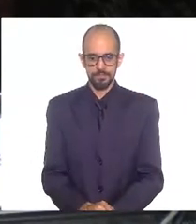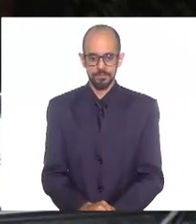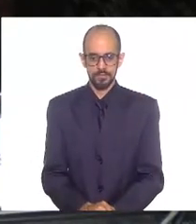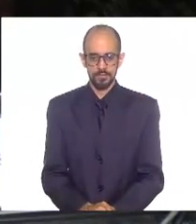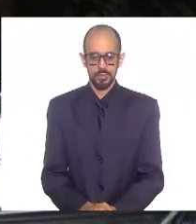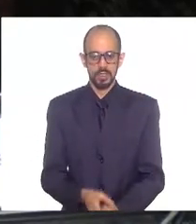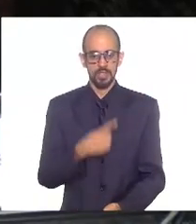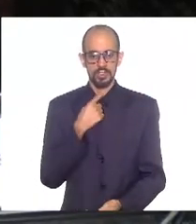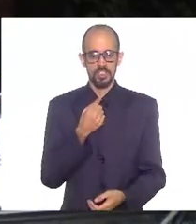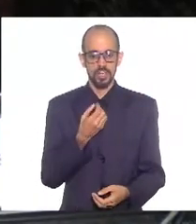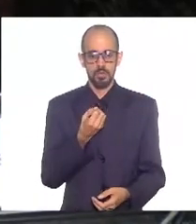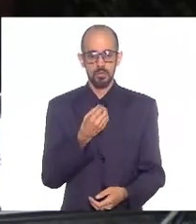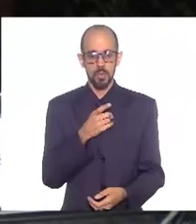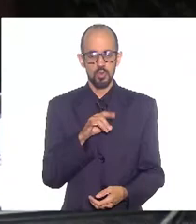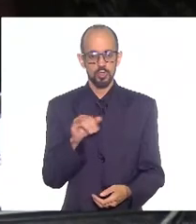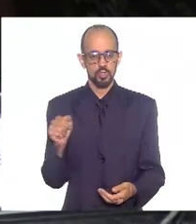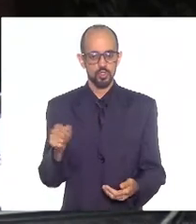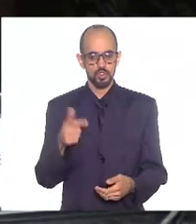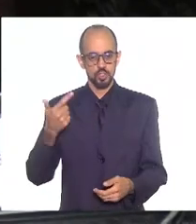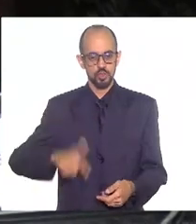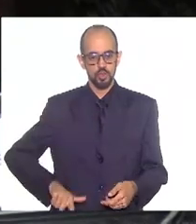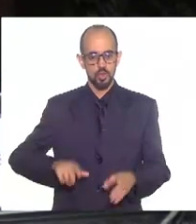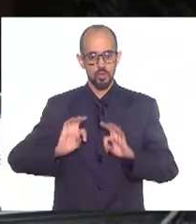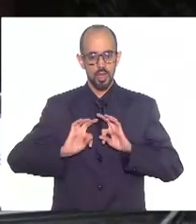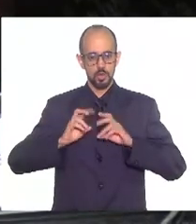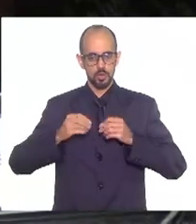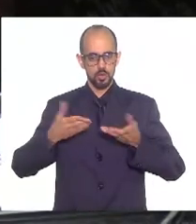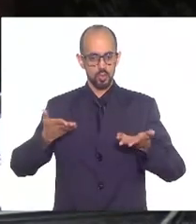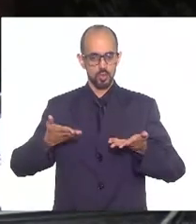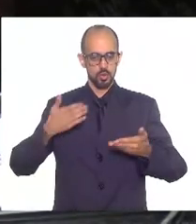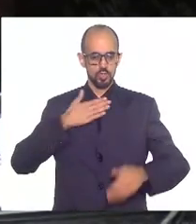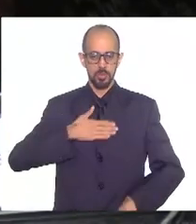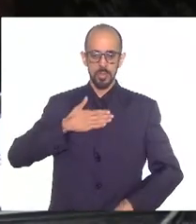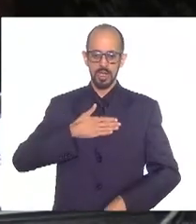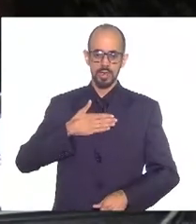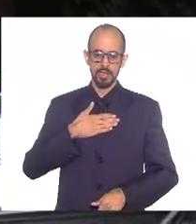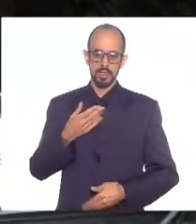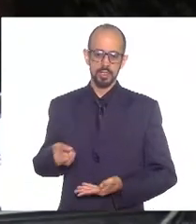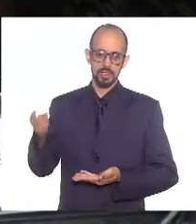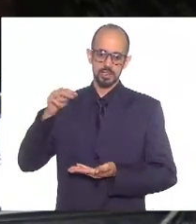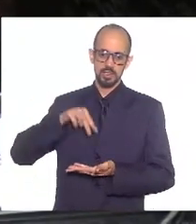Desejar um bom dia mais uma vez a todos e dizer que é uma alegria enorme estar aqui.